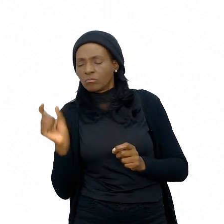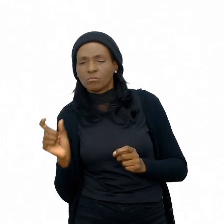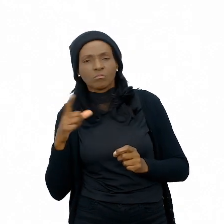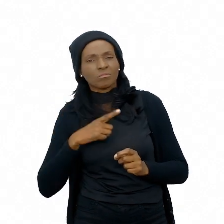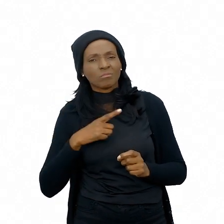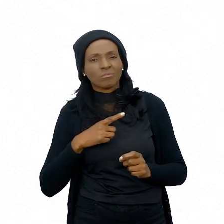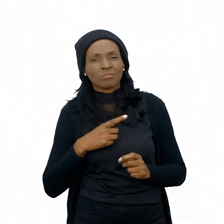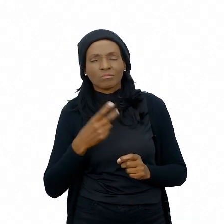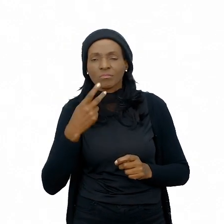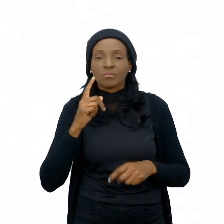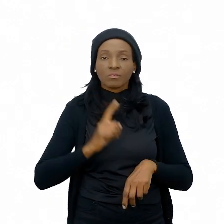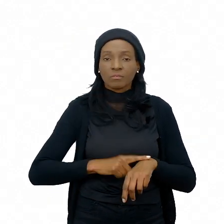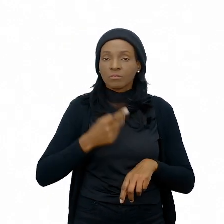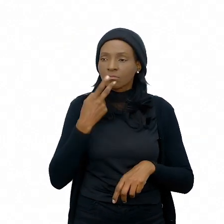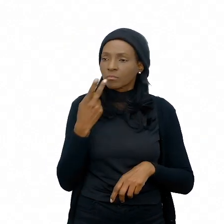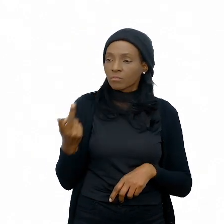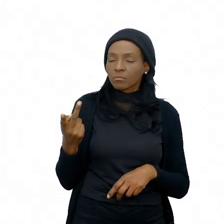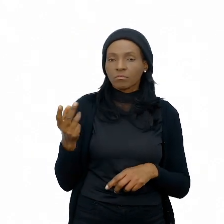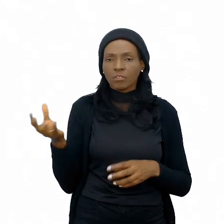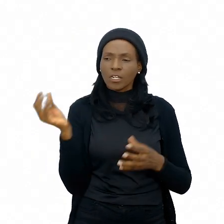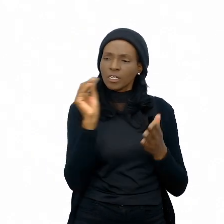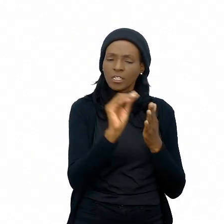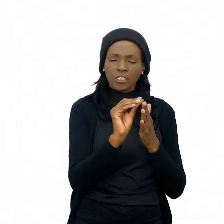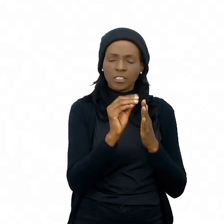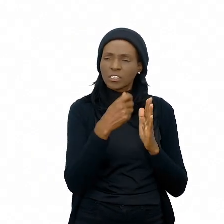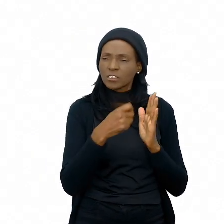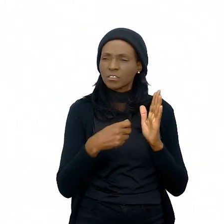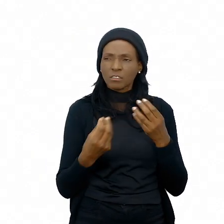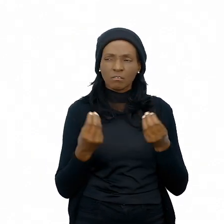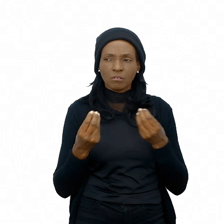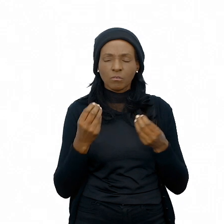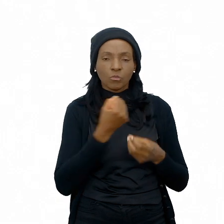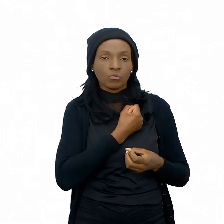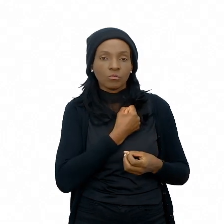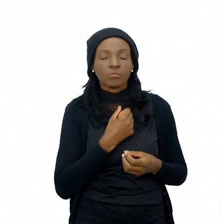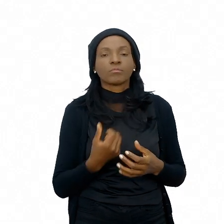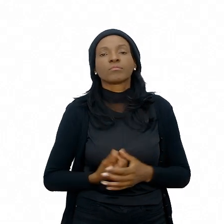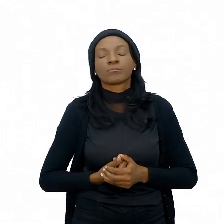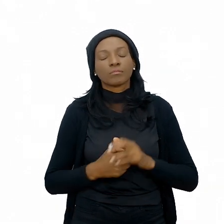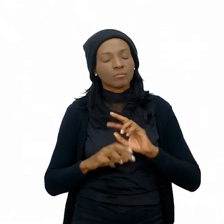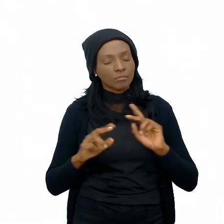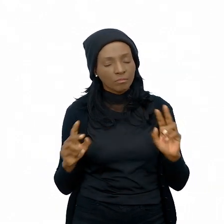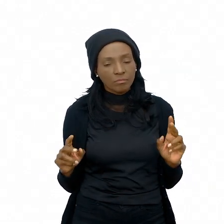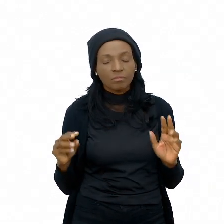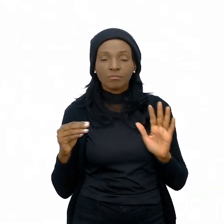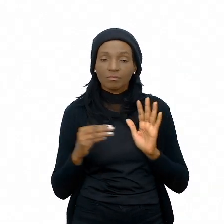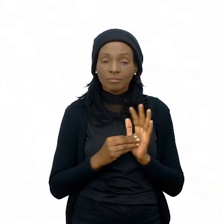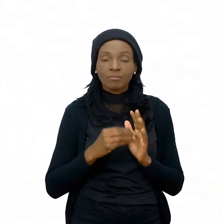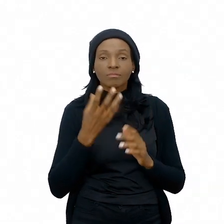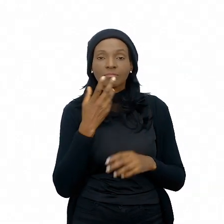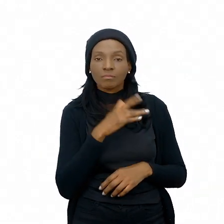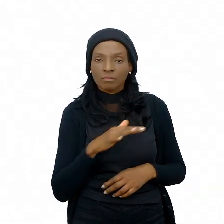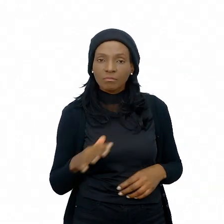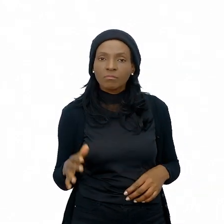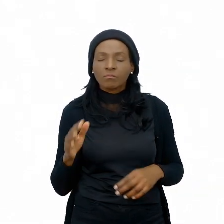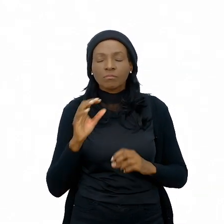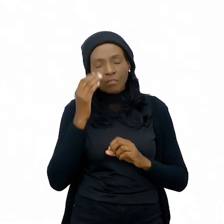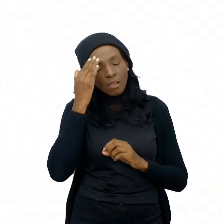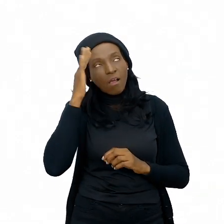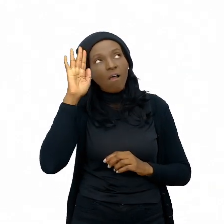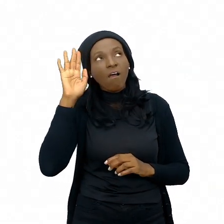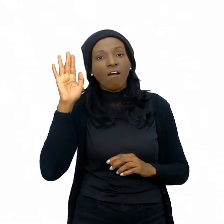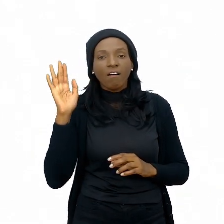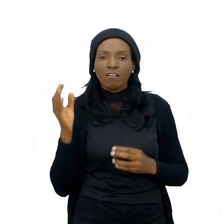fala na representação do número, entre outros aspectos, até que a criança compreenda